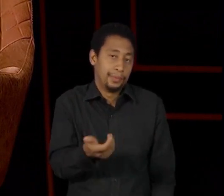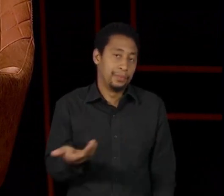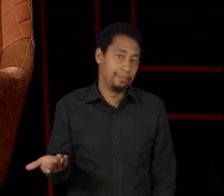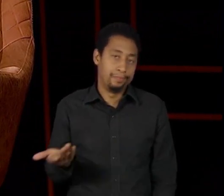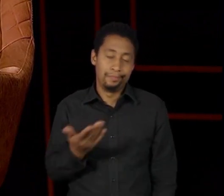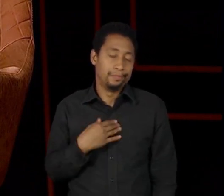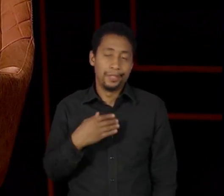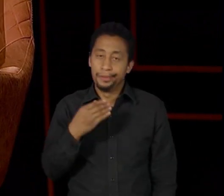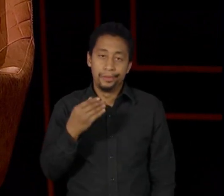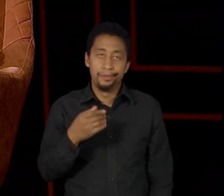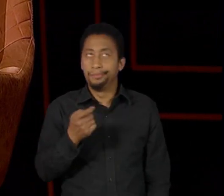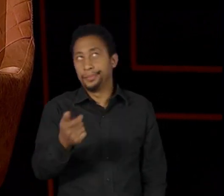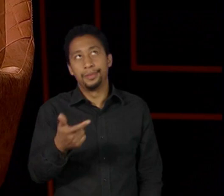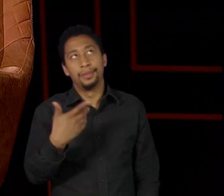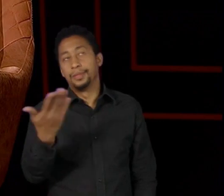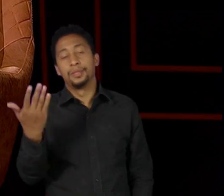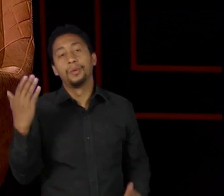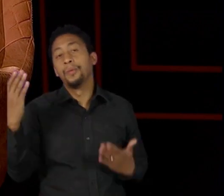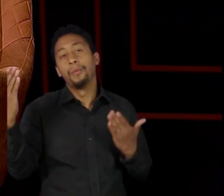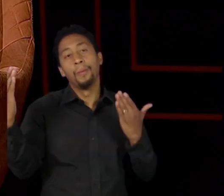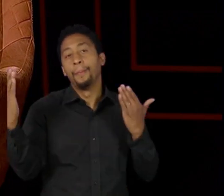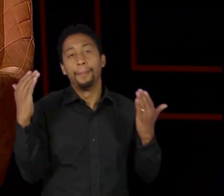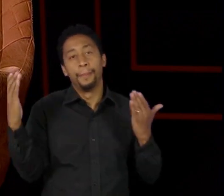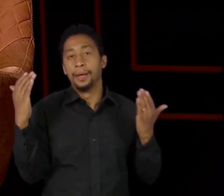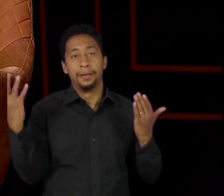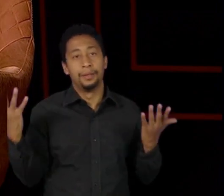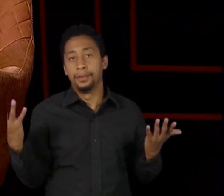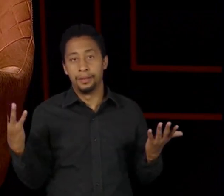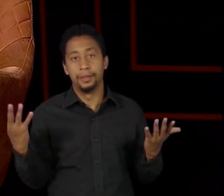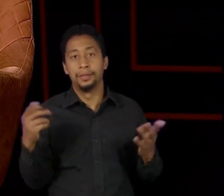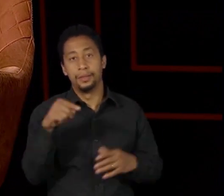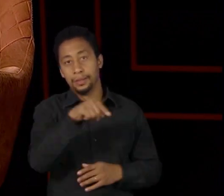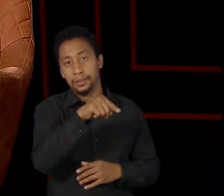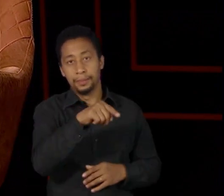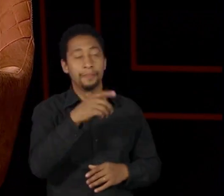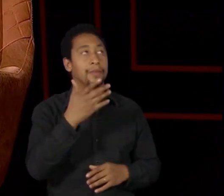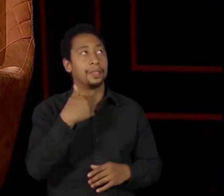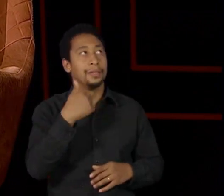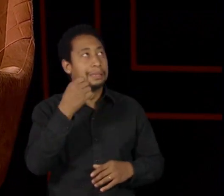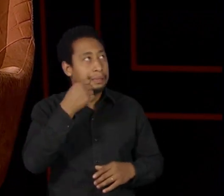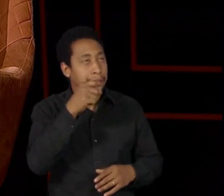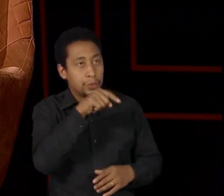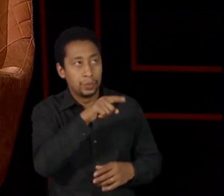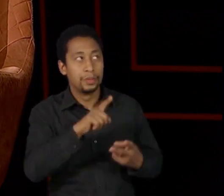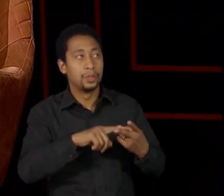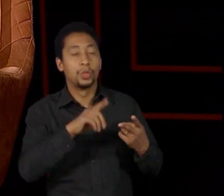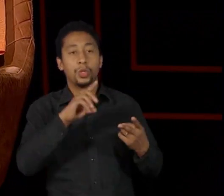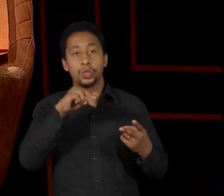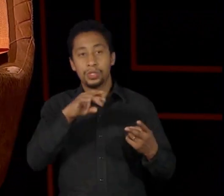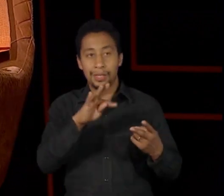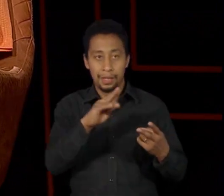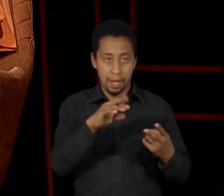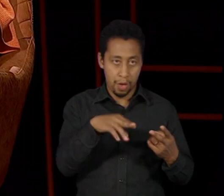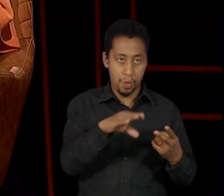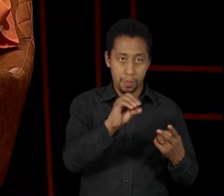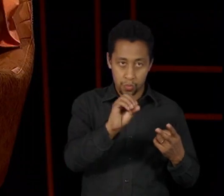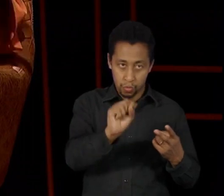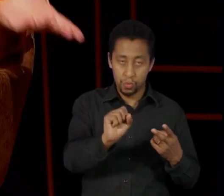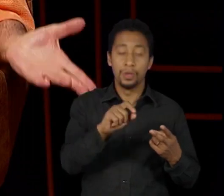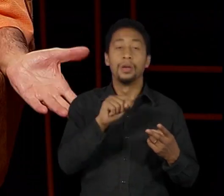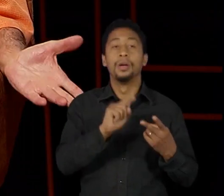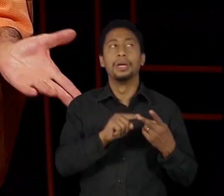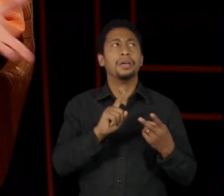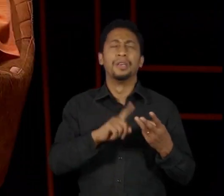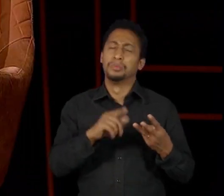era uma coisa como, por exemplo, a bilheteria do Cyrano de Bergerac, do Nostradamus, que era cultura